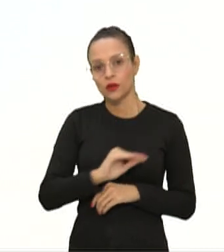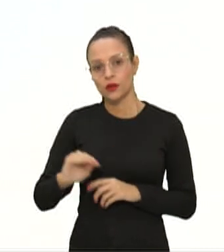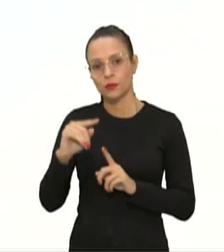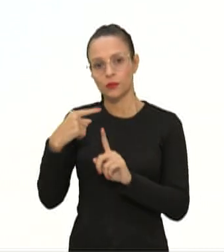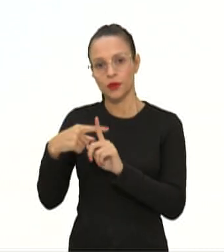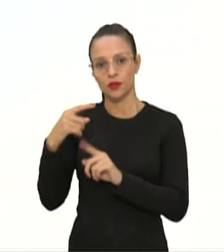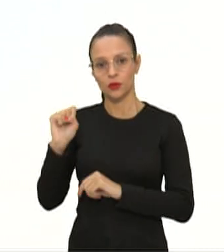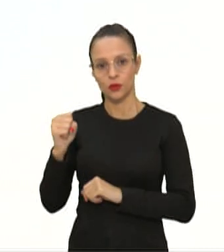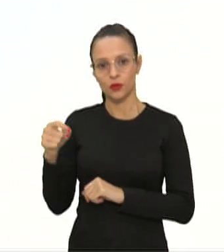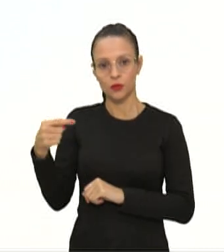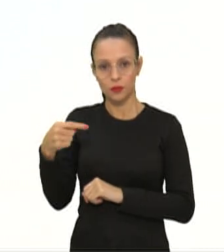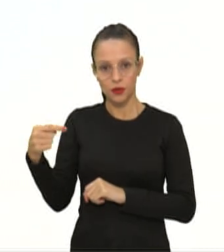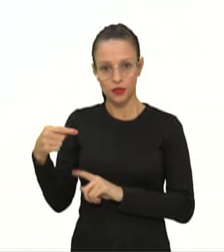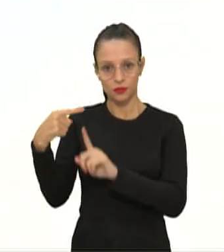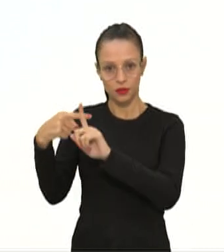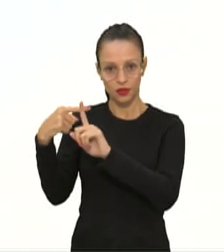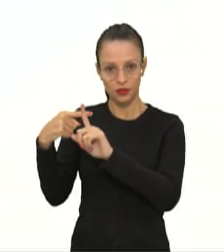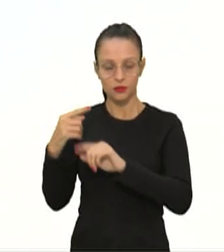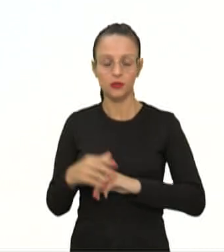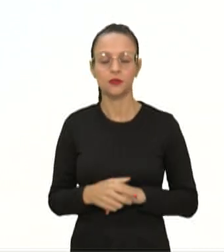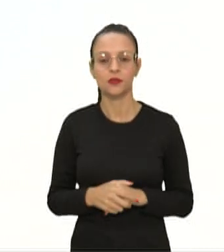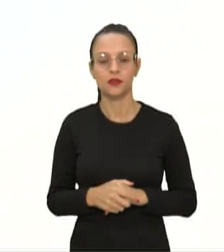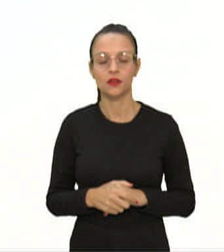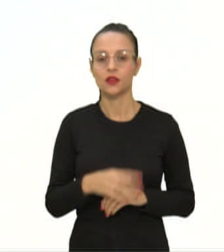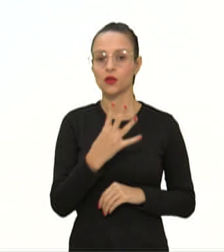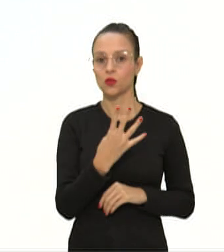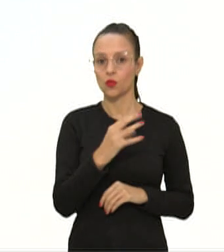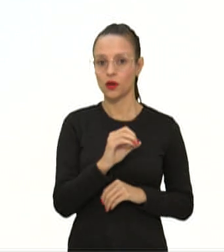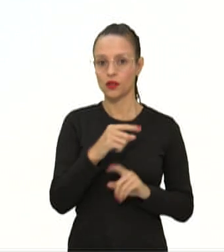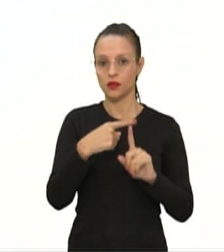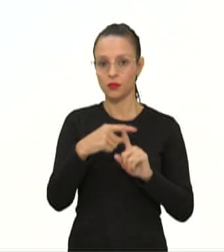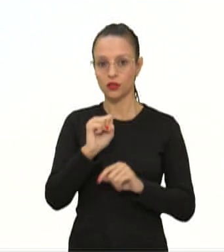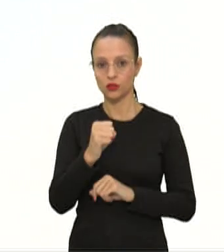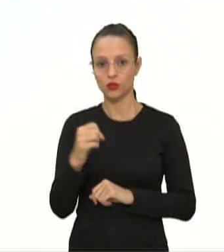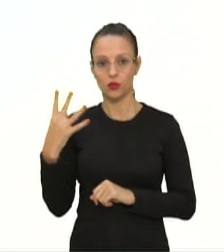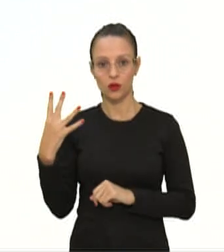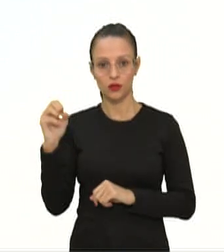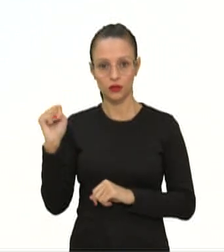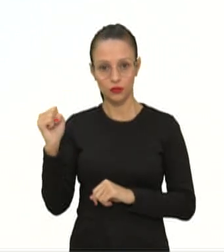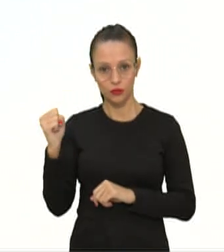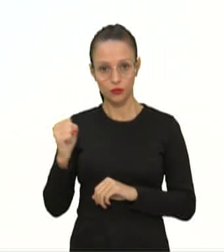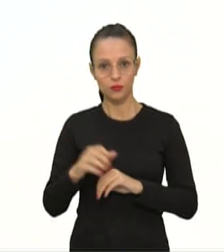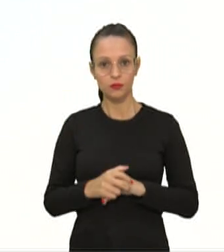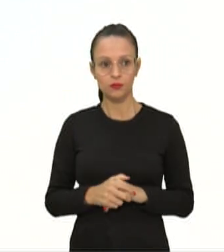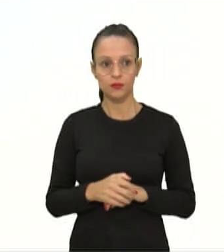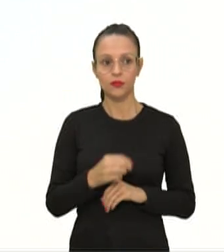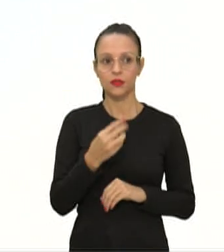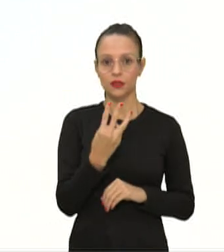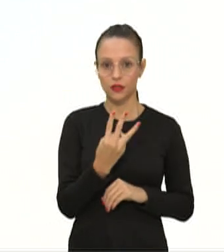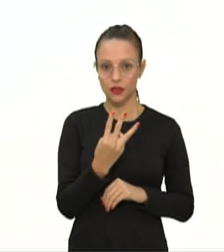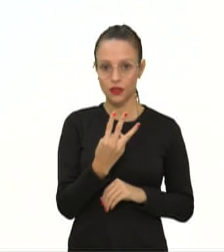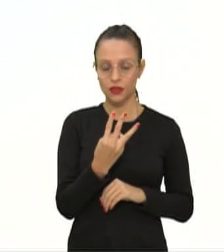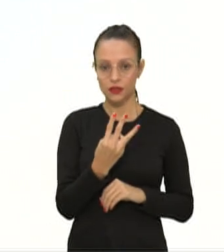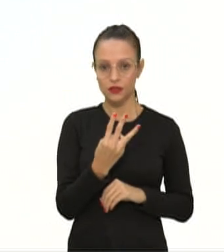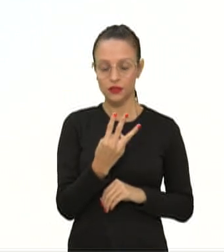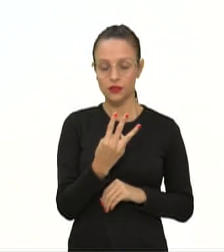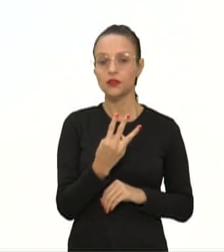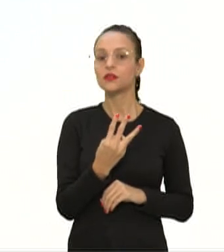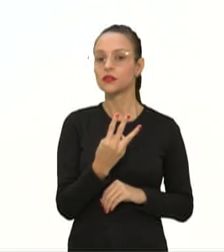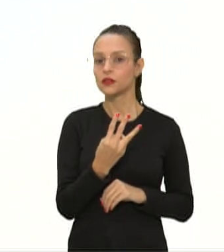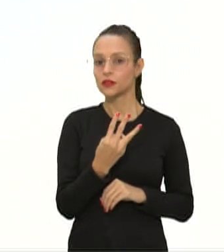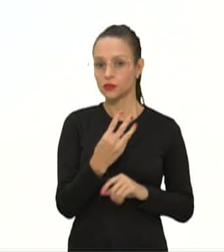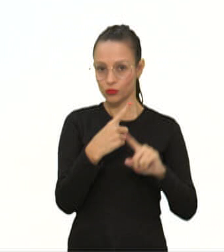8. Subtraindo, passa somando. 40 mais 8 é 48. E o 3 está multiplicando, vem para o outro lado